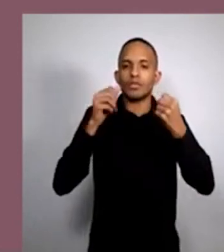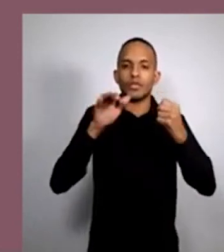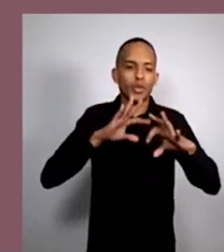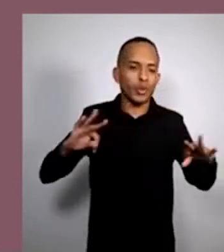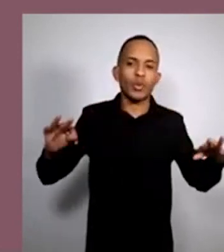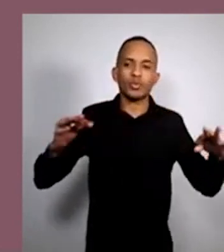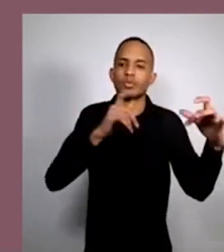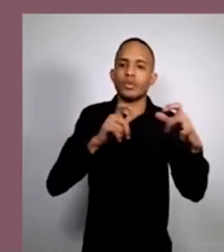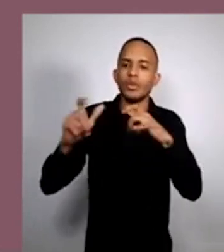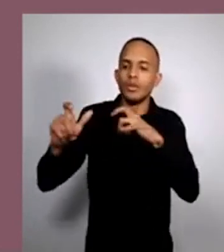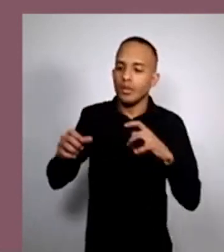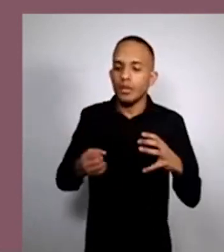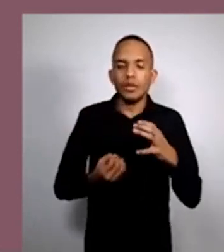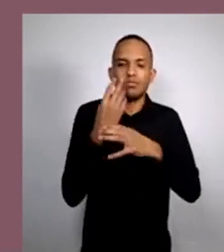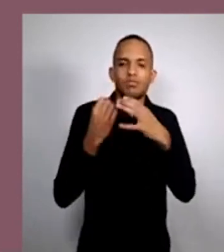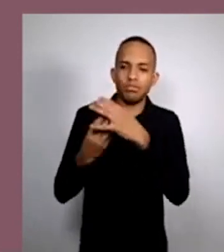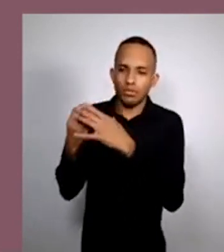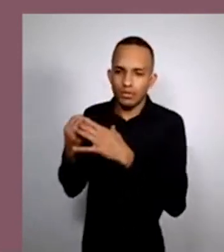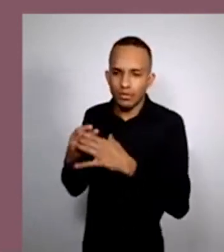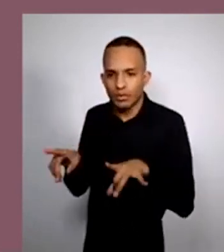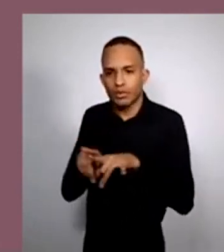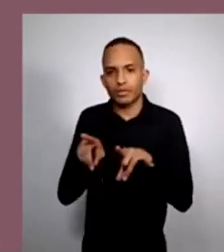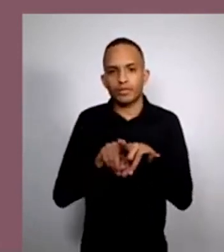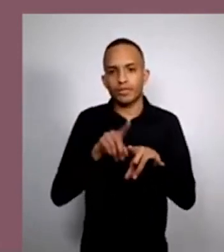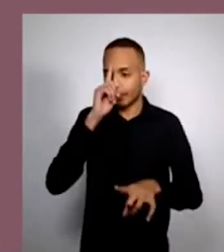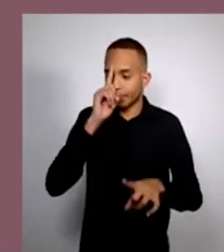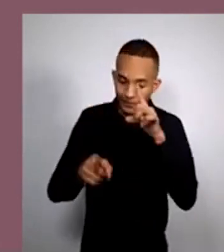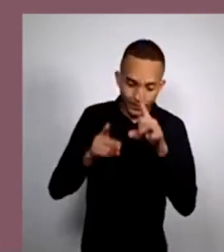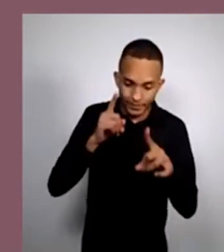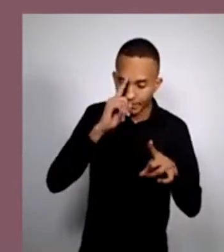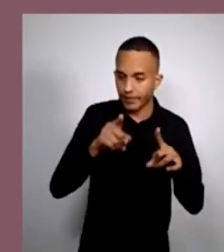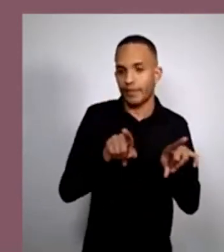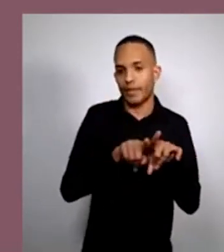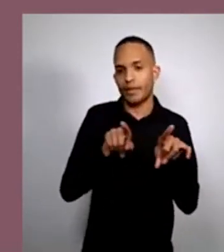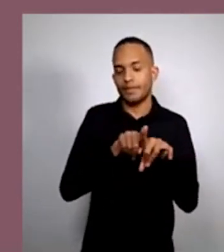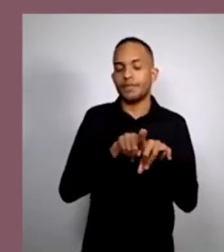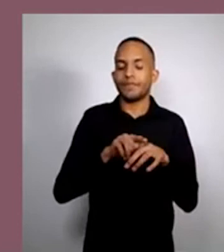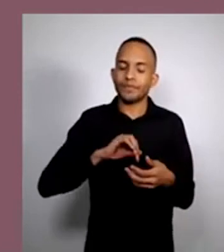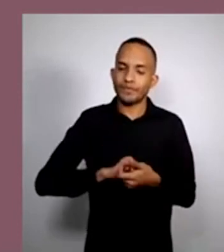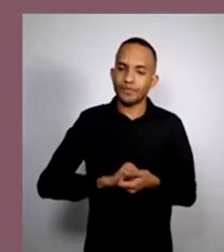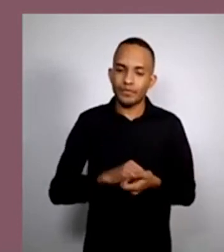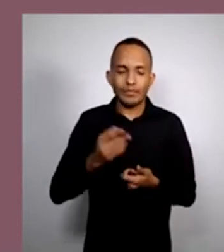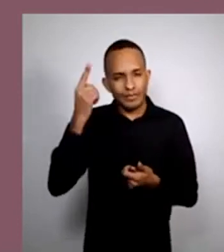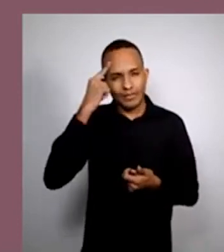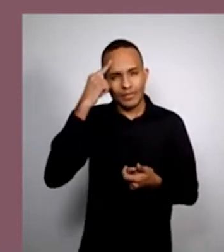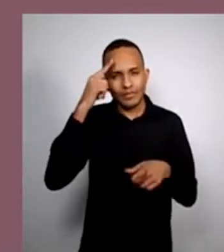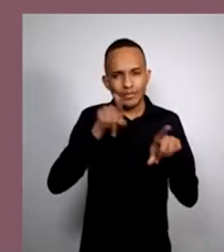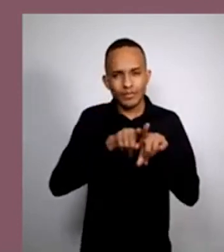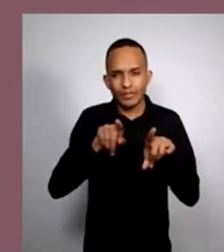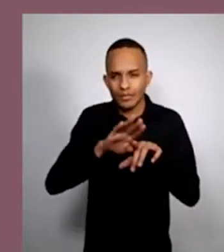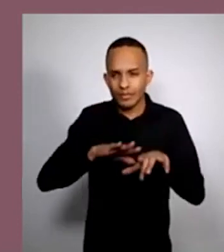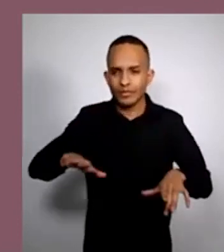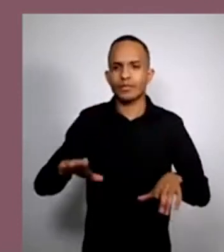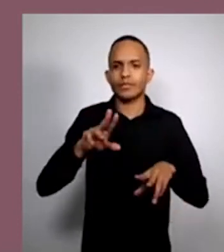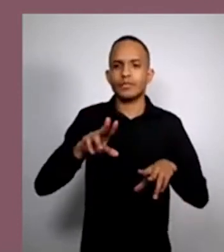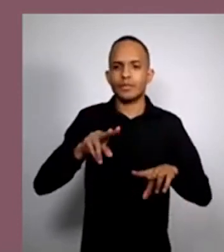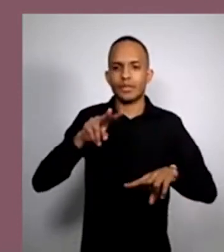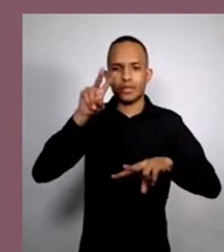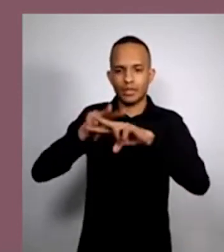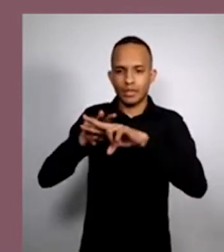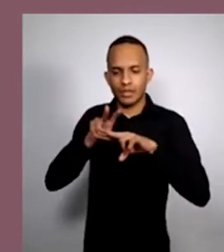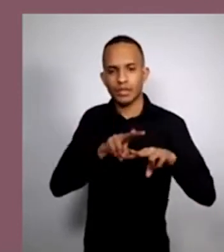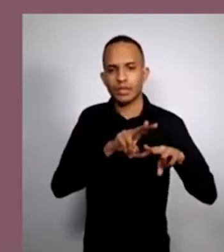de criação, em todos os lugares de mando e desmando desse país. A gente tem que repensar nas cadeiras que a gente escolhe,